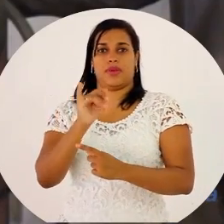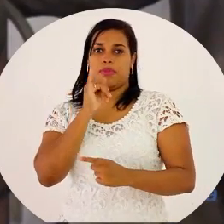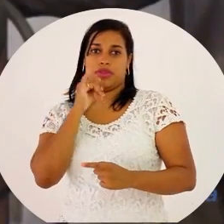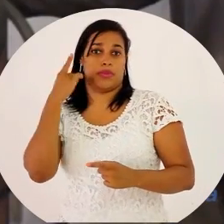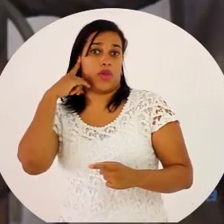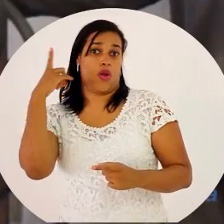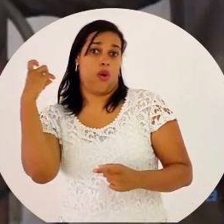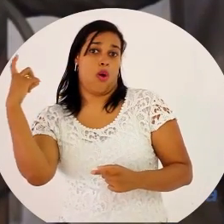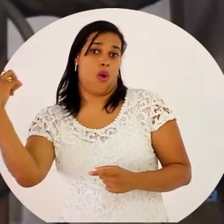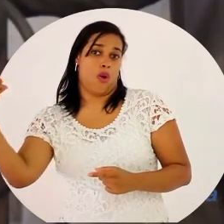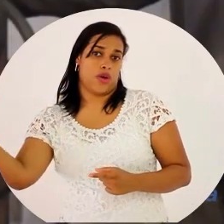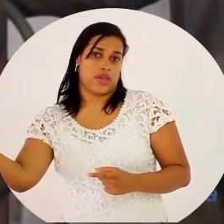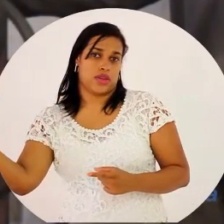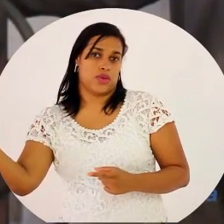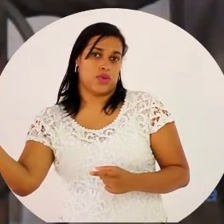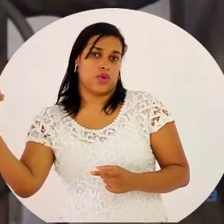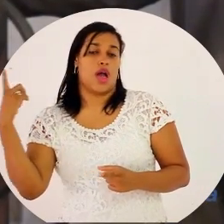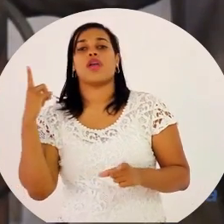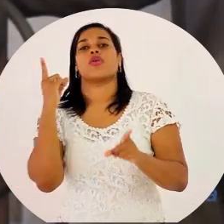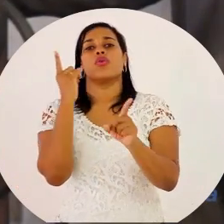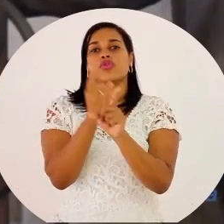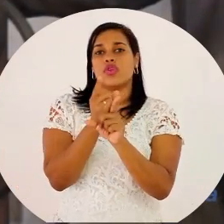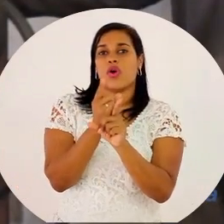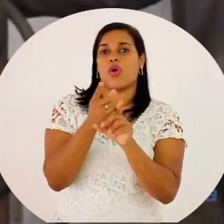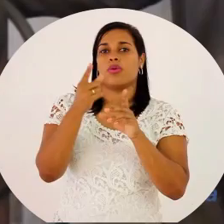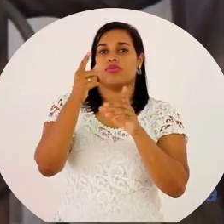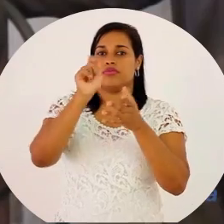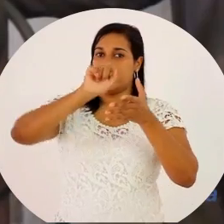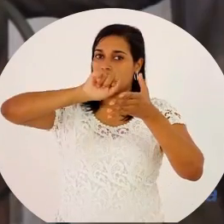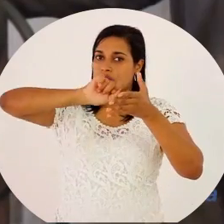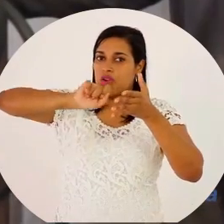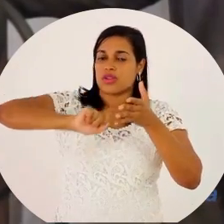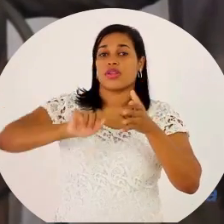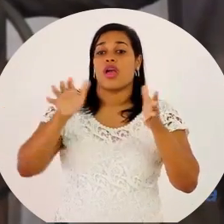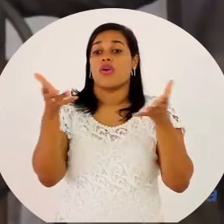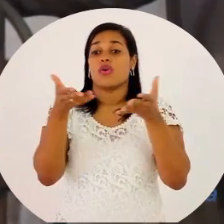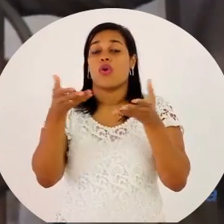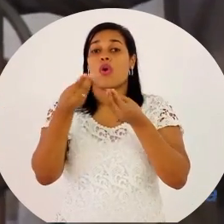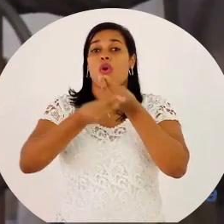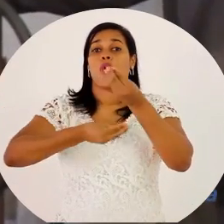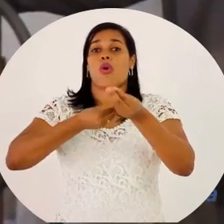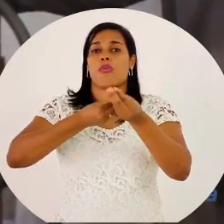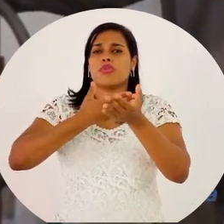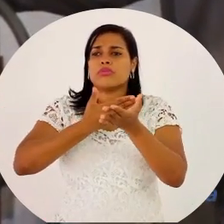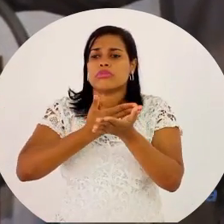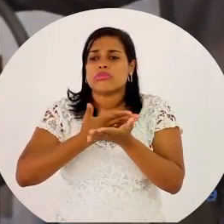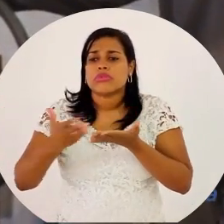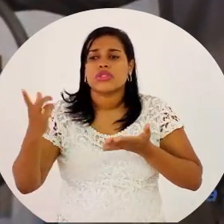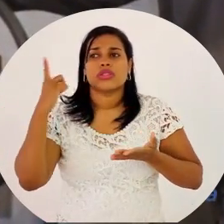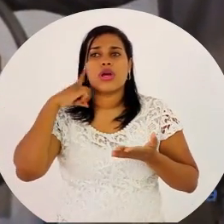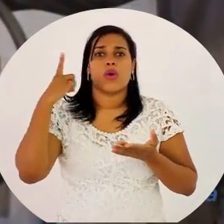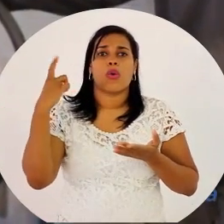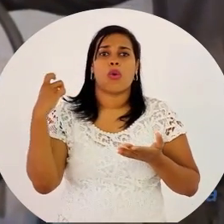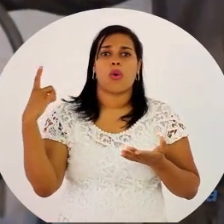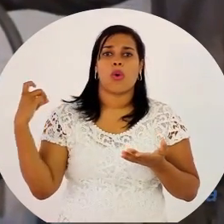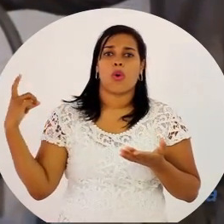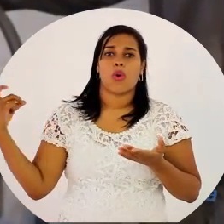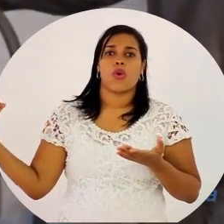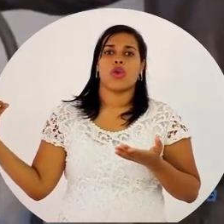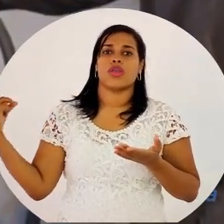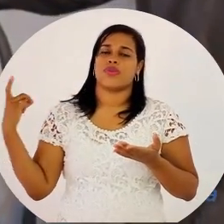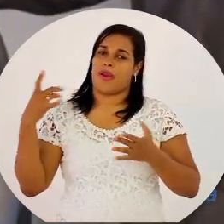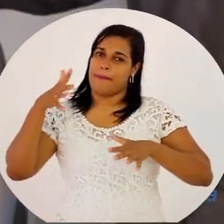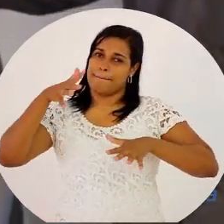ruído. Depois que a gente detecta o agente, a gente vai detectar a fonte. Qual é a fonte desse ruído? É justamente